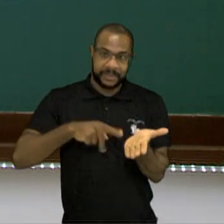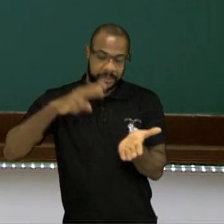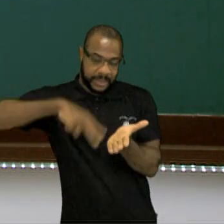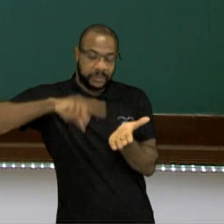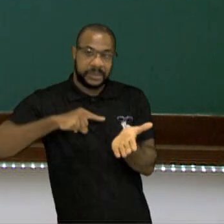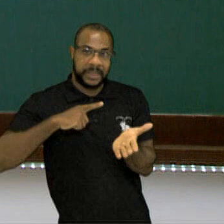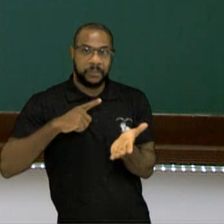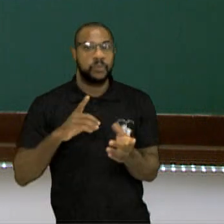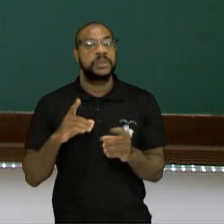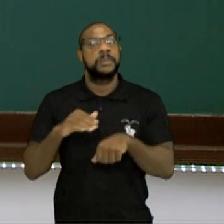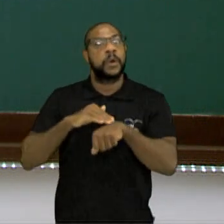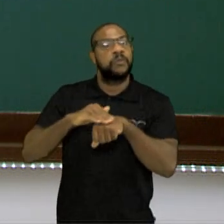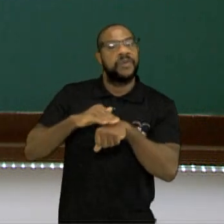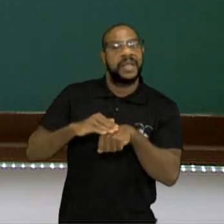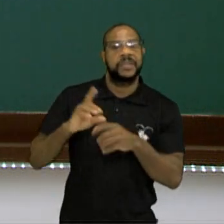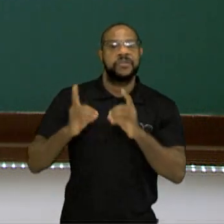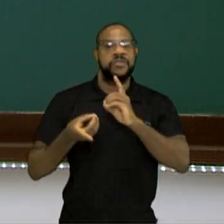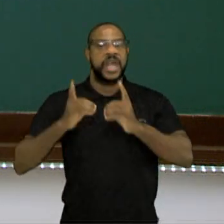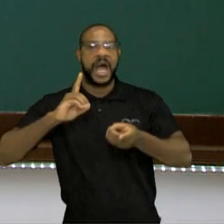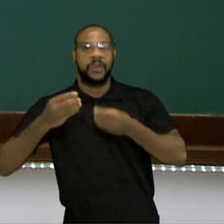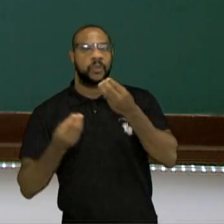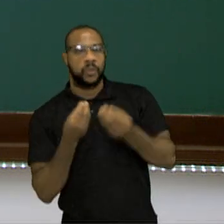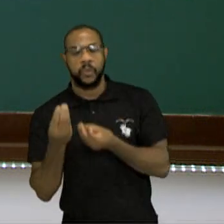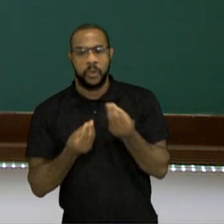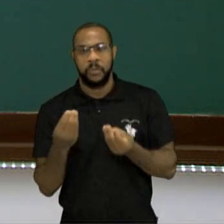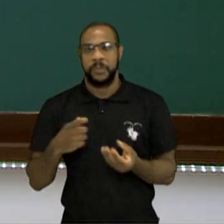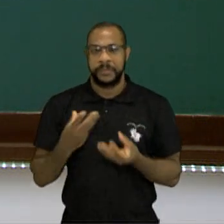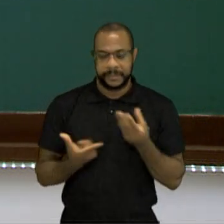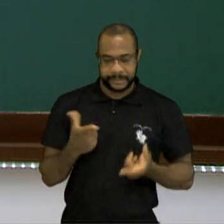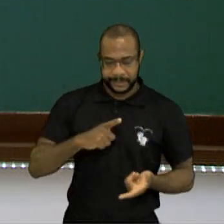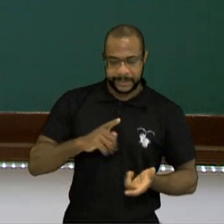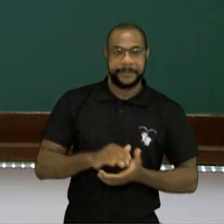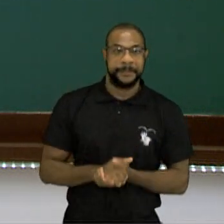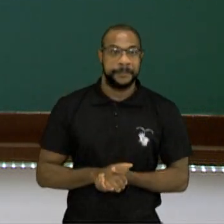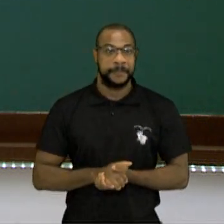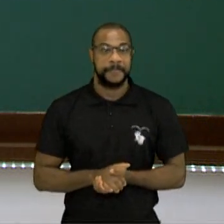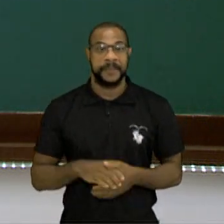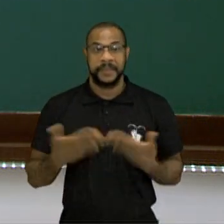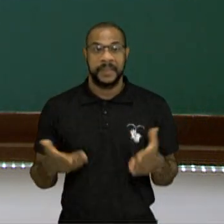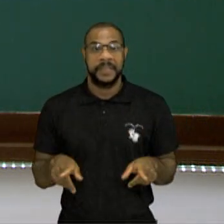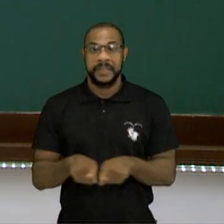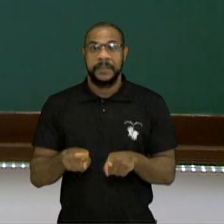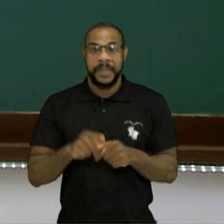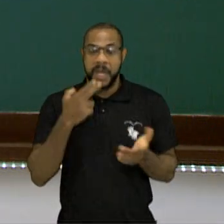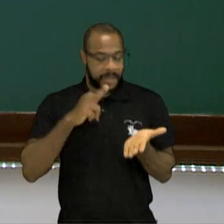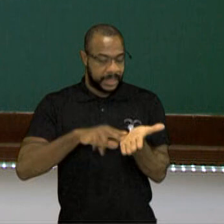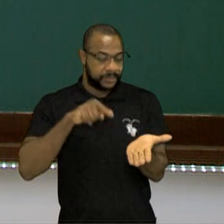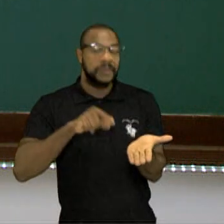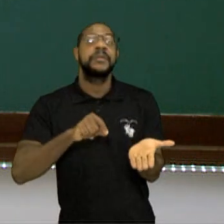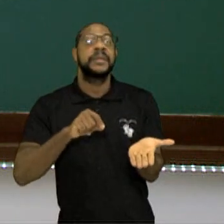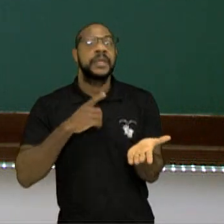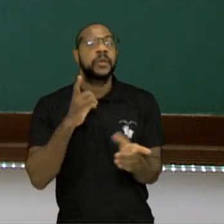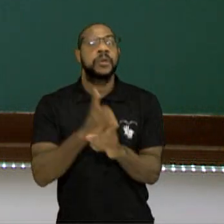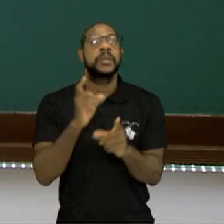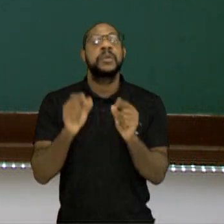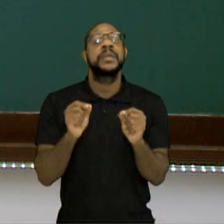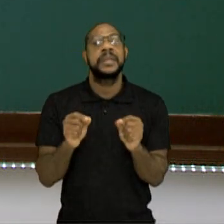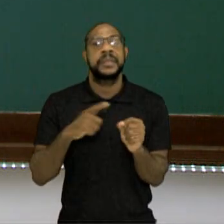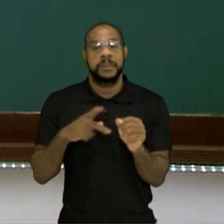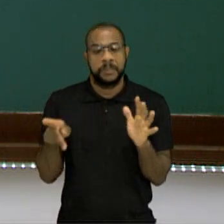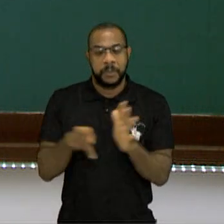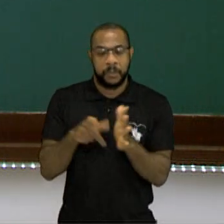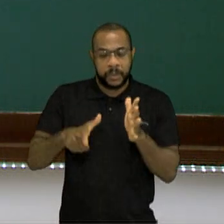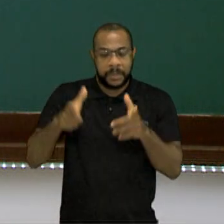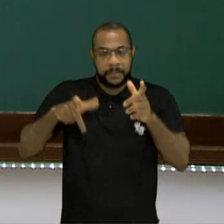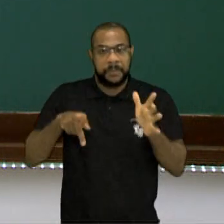os responsáveis pela matéria ou pelo meio de comunicação. Também a carta do leitor ela é encontrada em uma seção